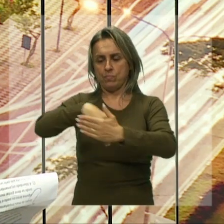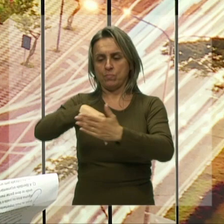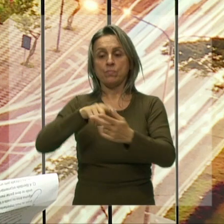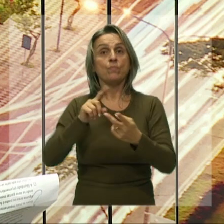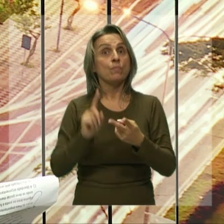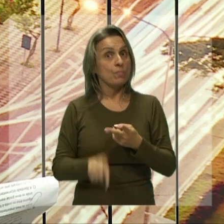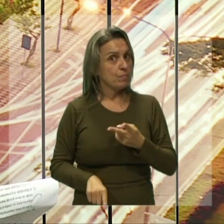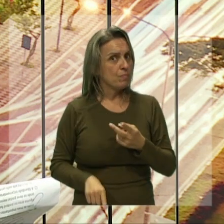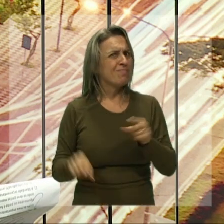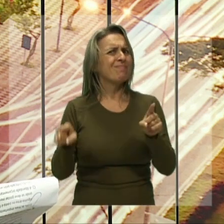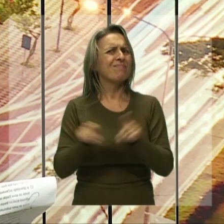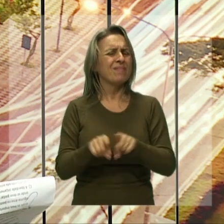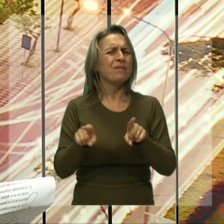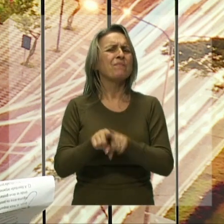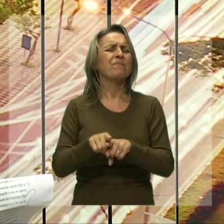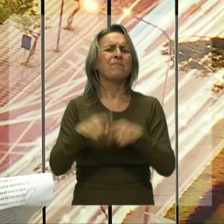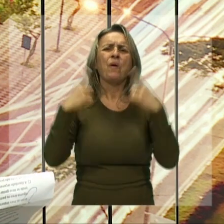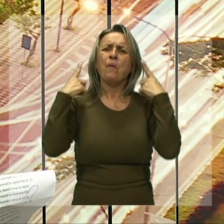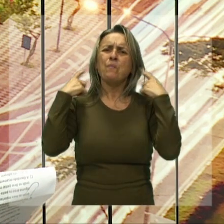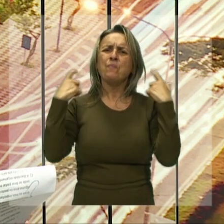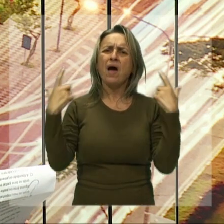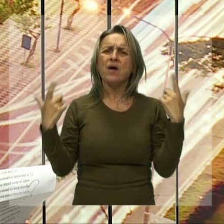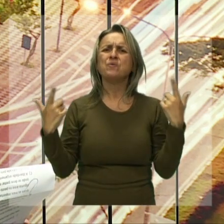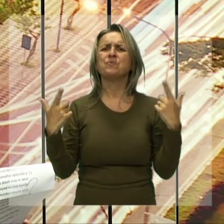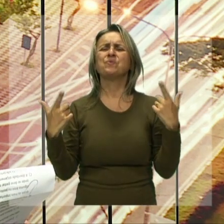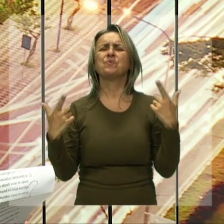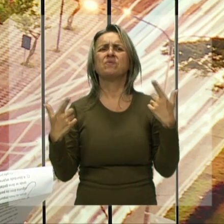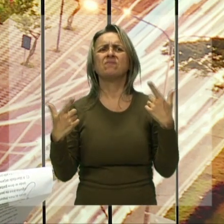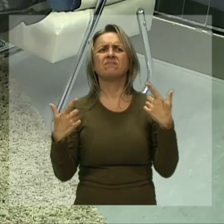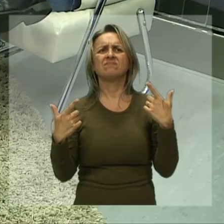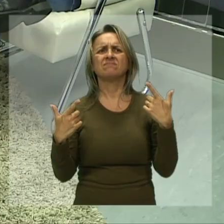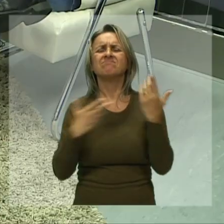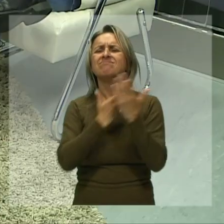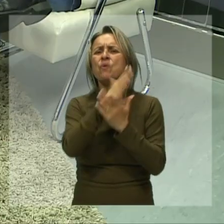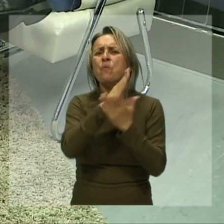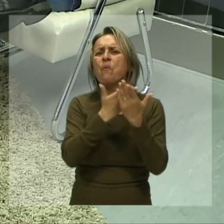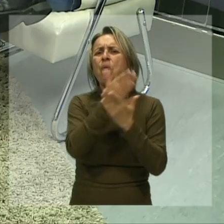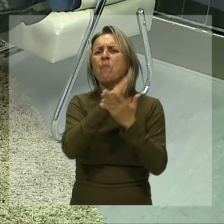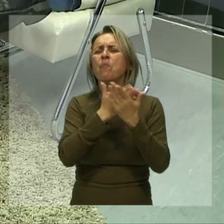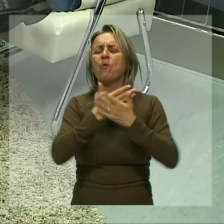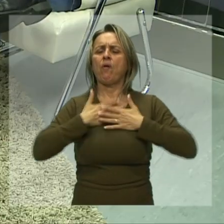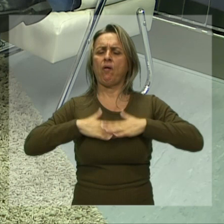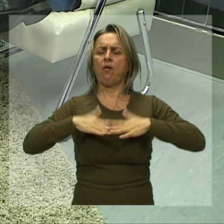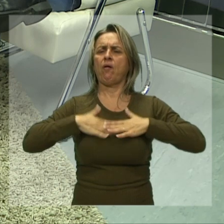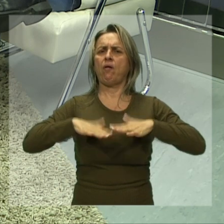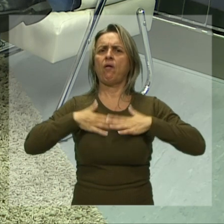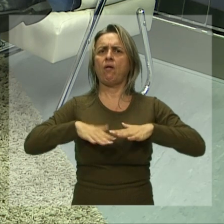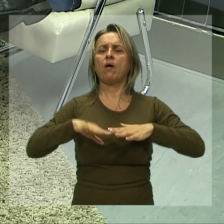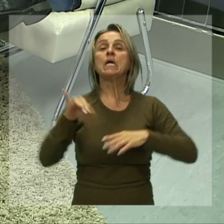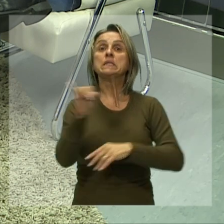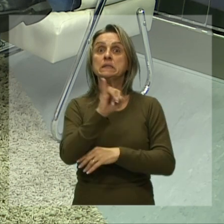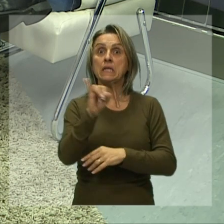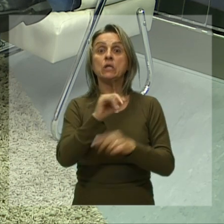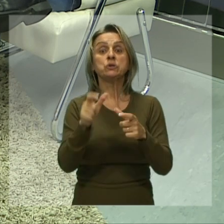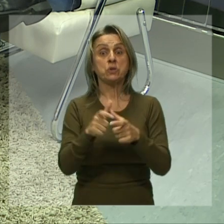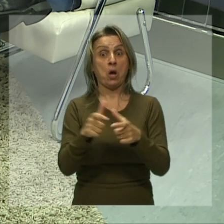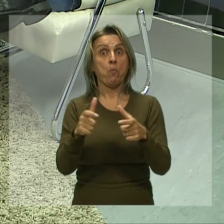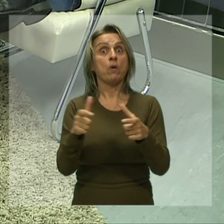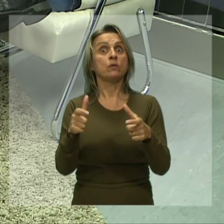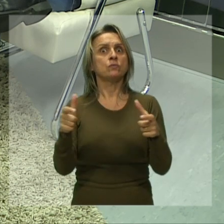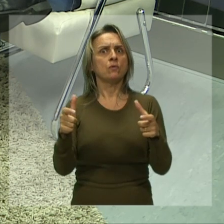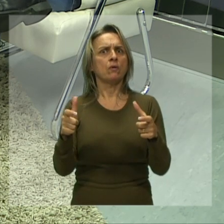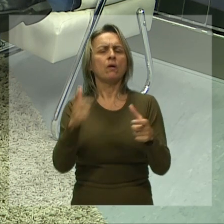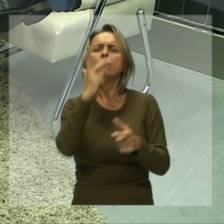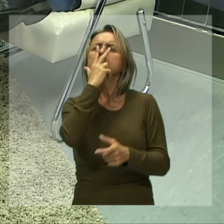perturbação do sossego. Um problema que tem aumentado muito no município de Itajaí. Tem gerado demandas às forças de segurança, mas parece que